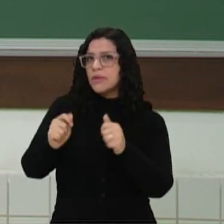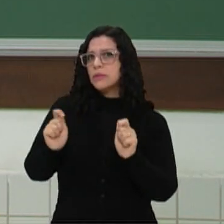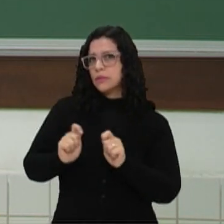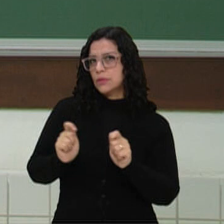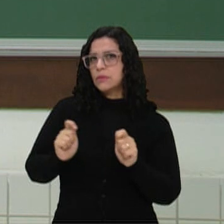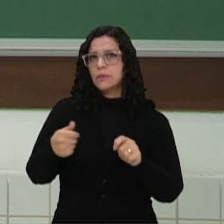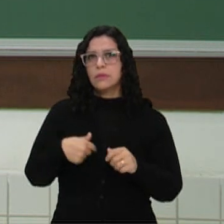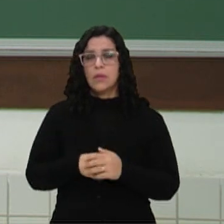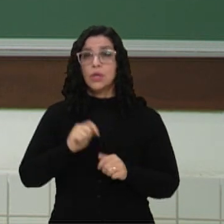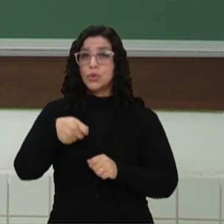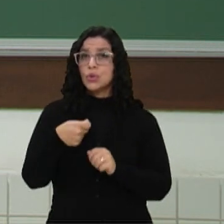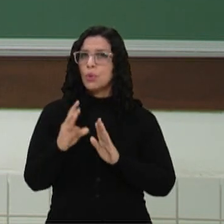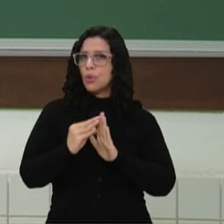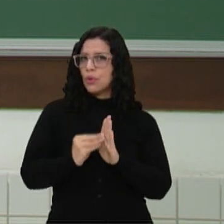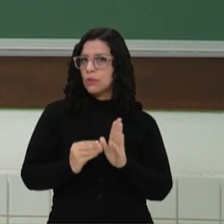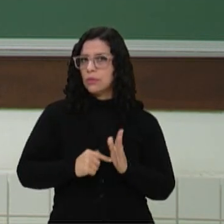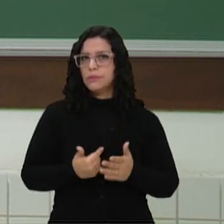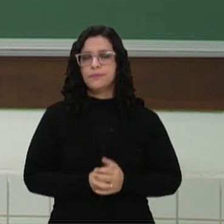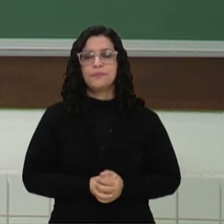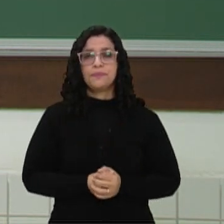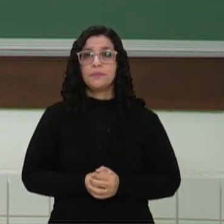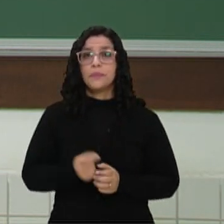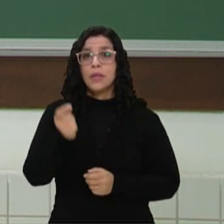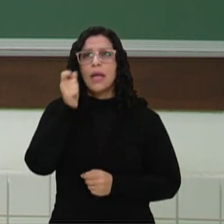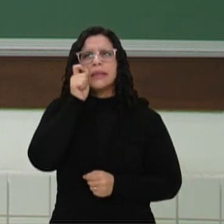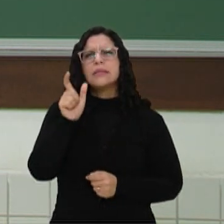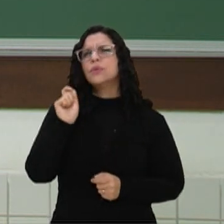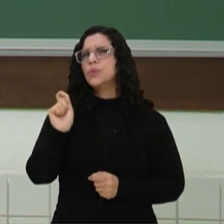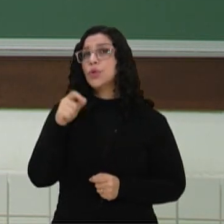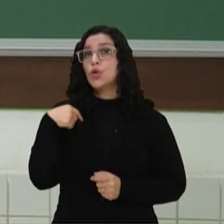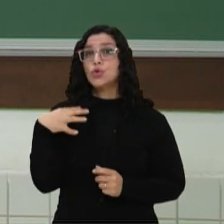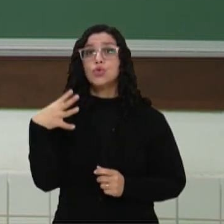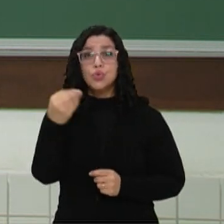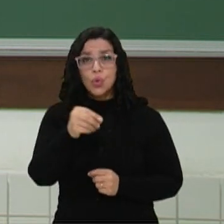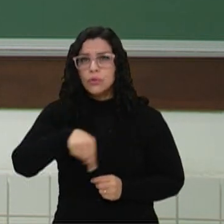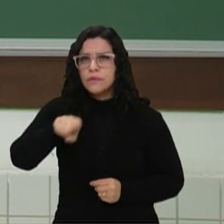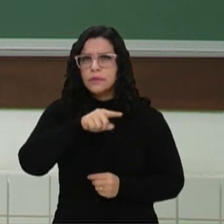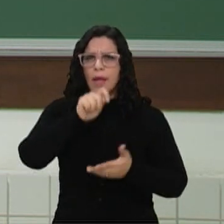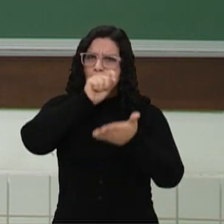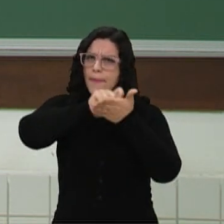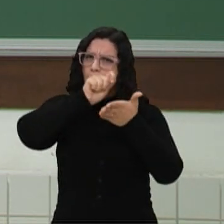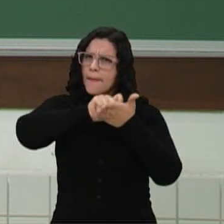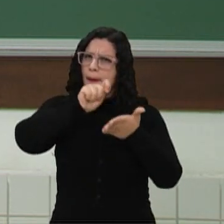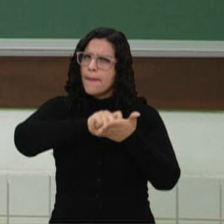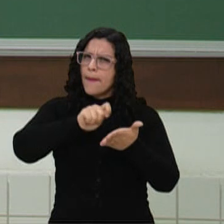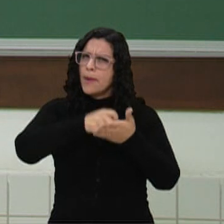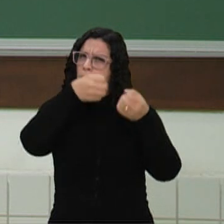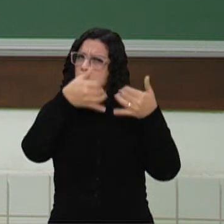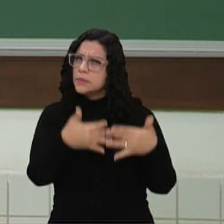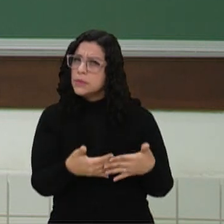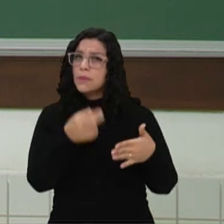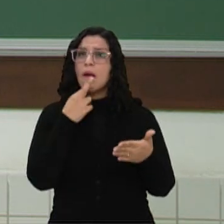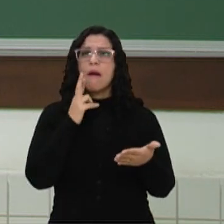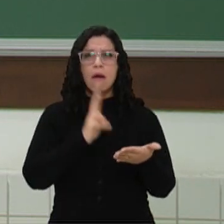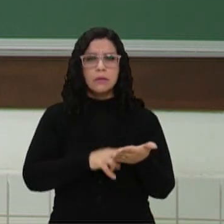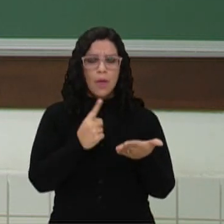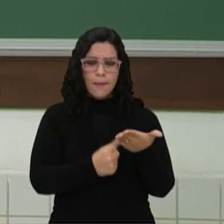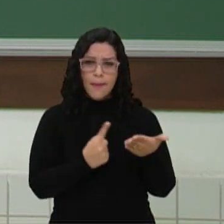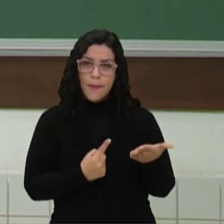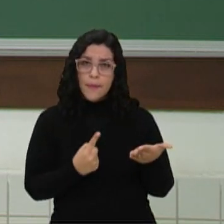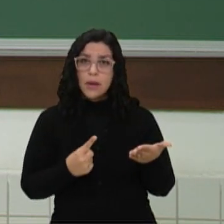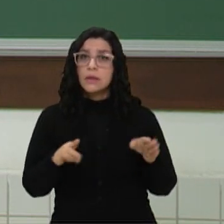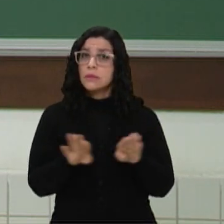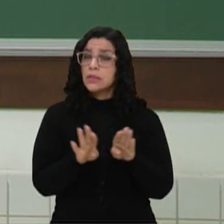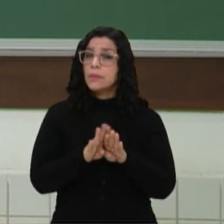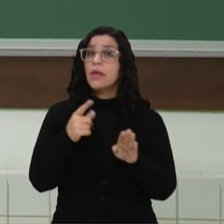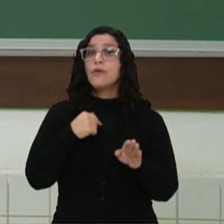avaliado quanto a esse conteúdo. E é interessante que todos anotem as explicações, as respostas no caderno, para